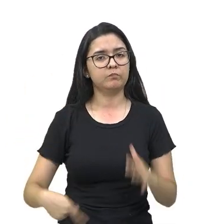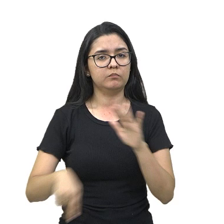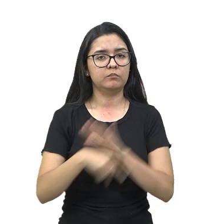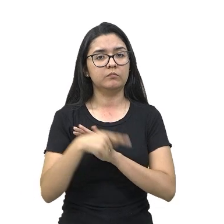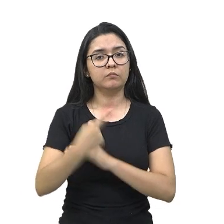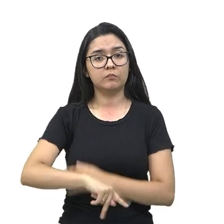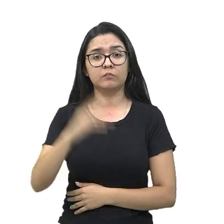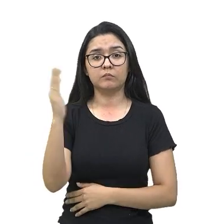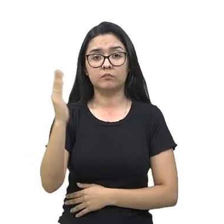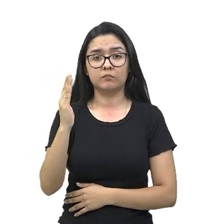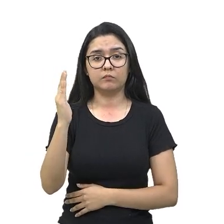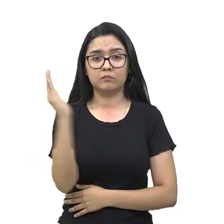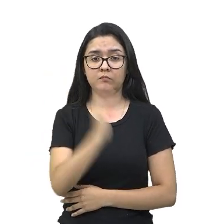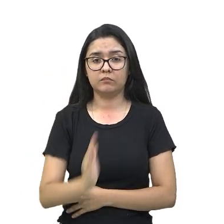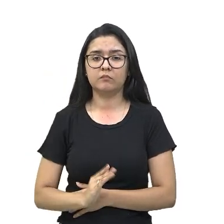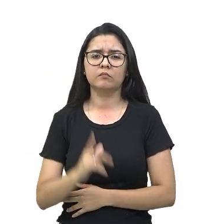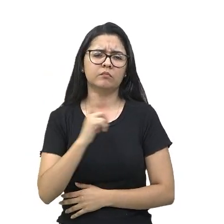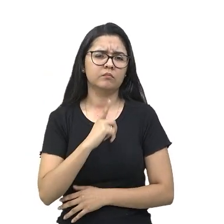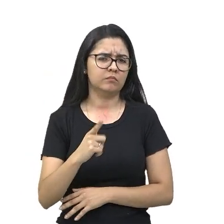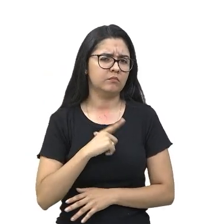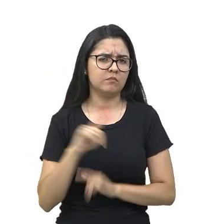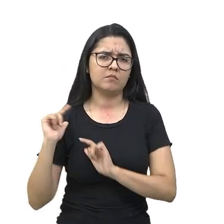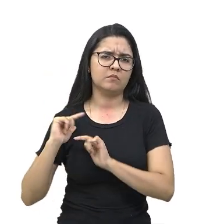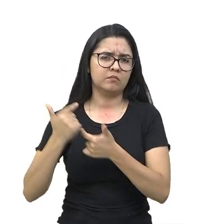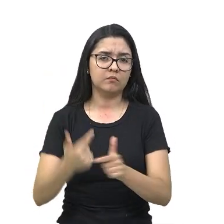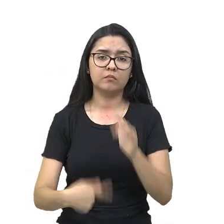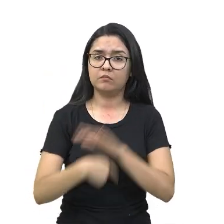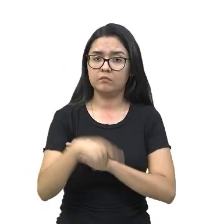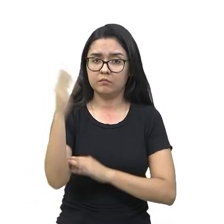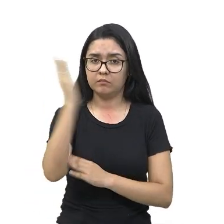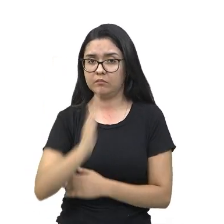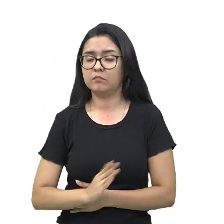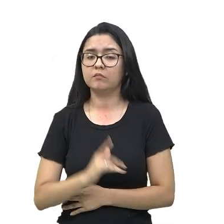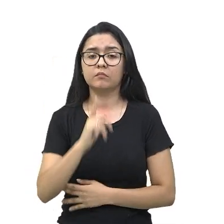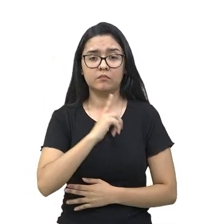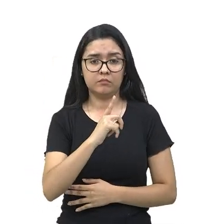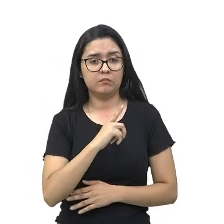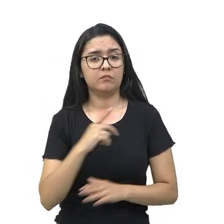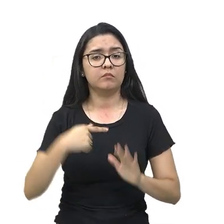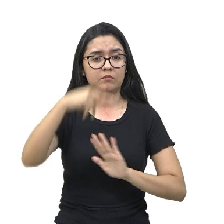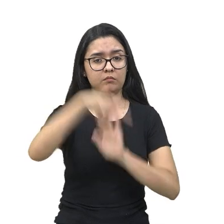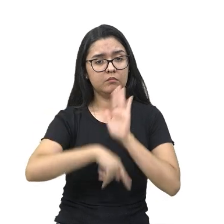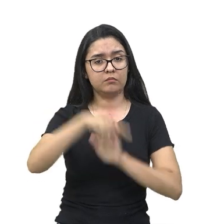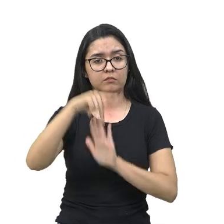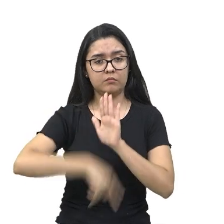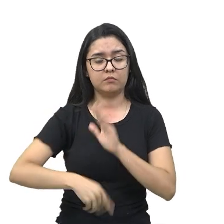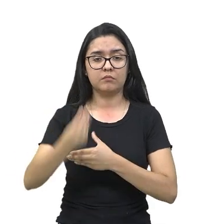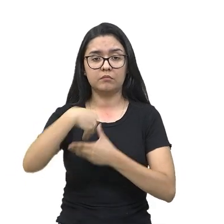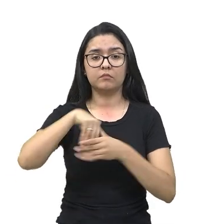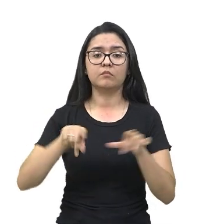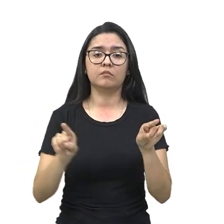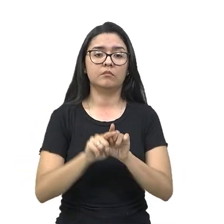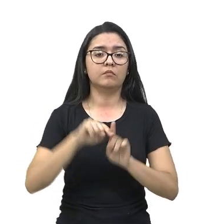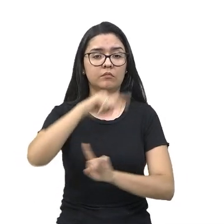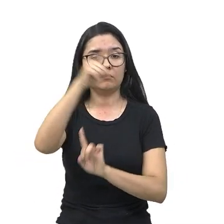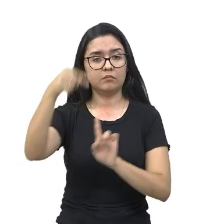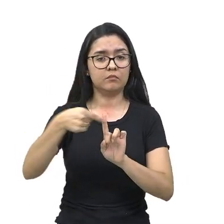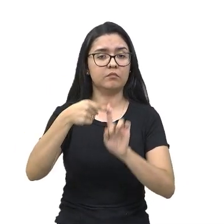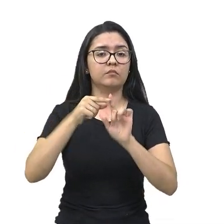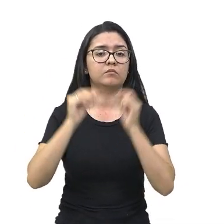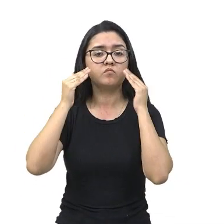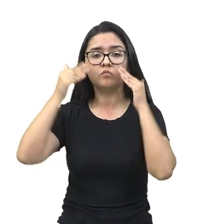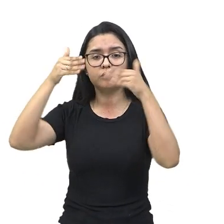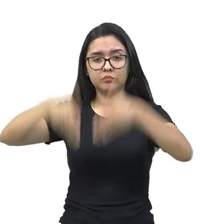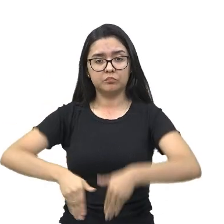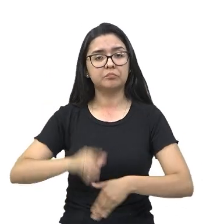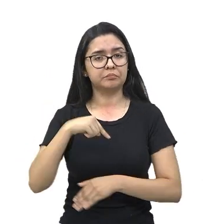série de ficção, que são contos tradicionais brasileiros que possuem aqui nesse projeto um objetivo específico que a gente